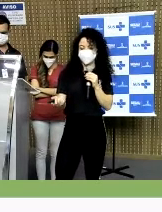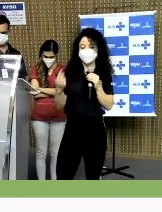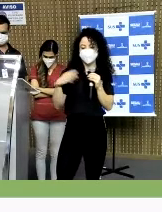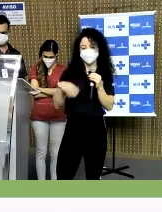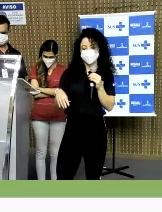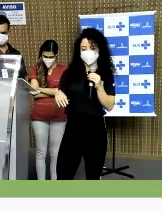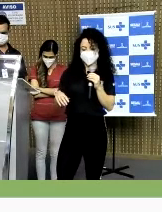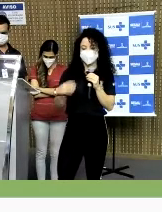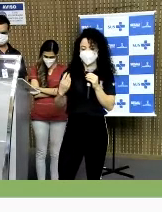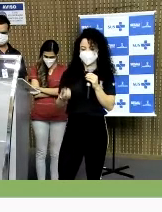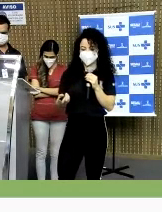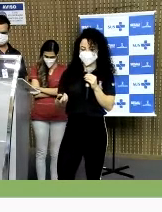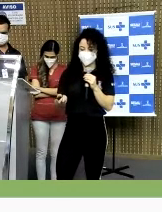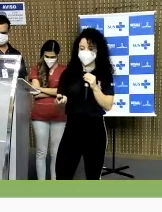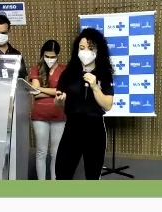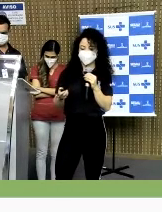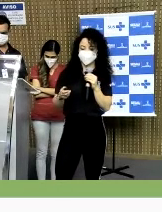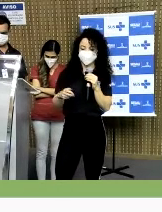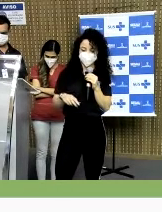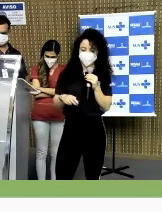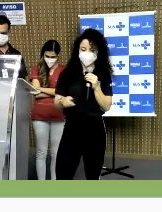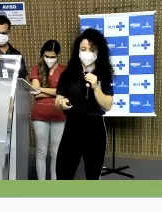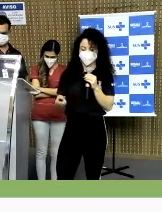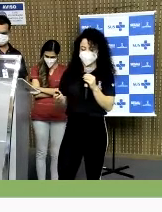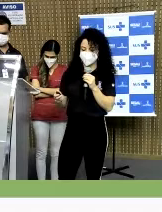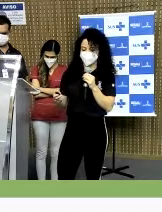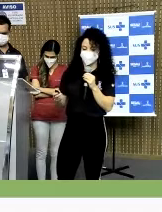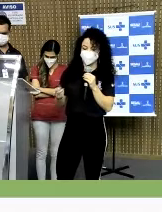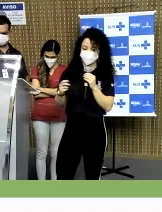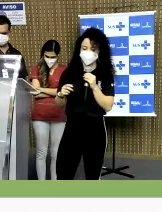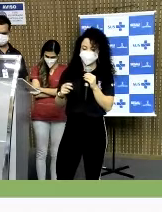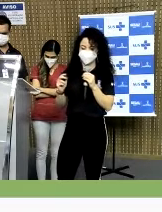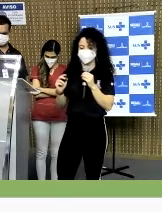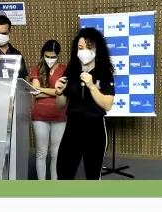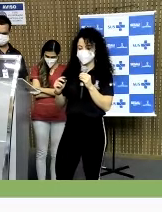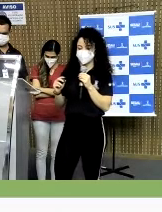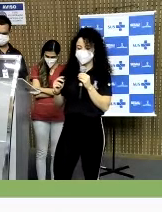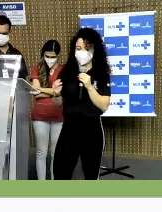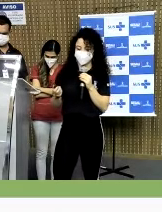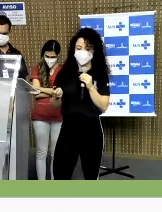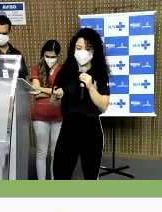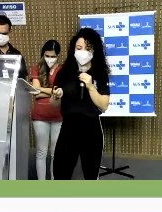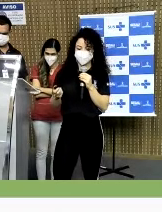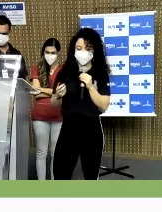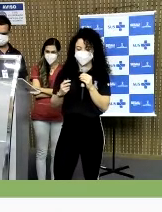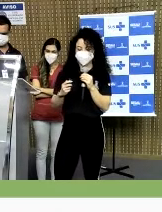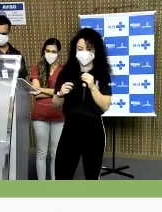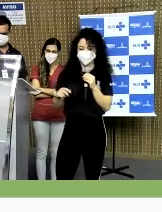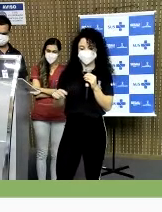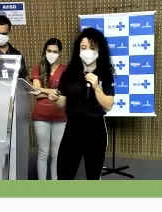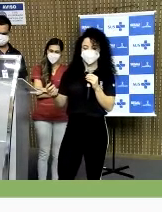96, porque o ideal anual, né, é 96, e em 2020 o nosso farmacêutico conseguiu realizar 9